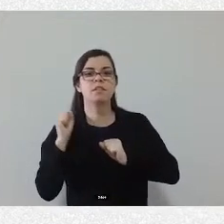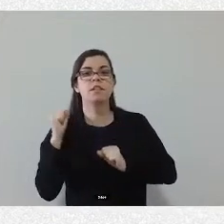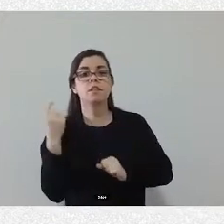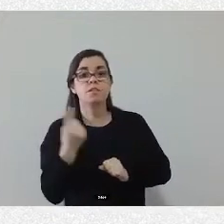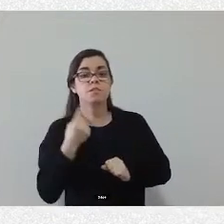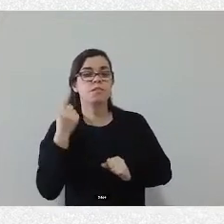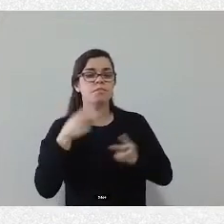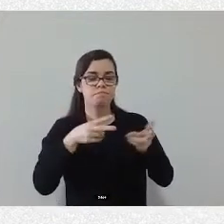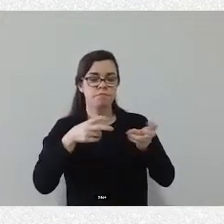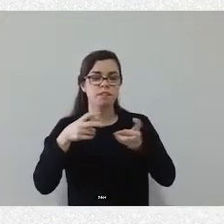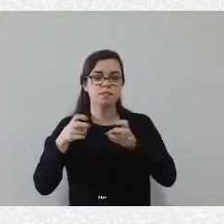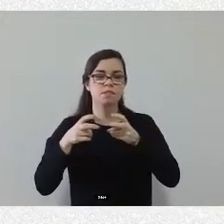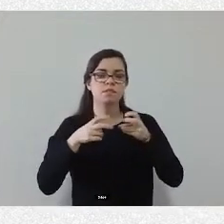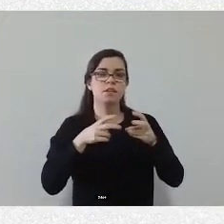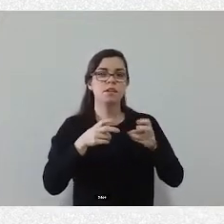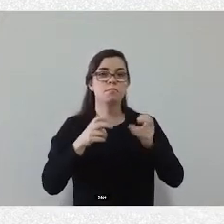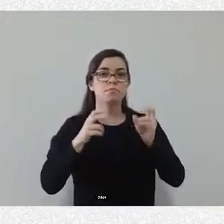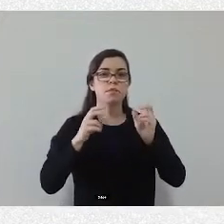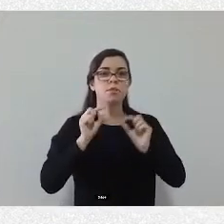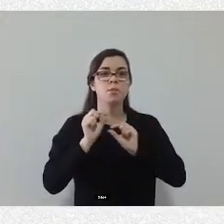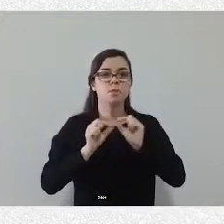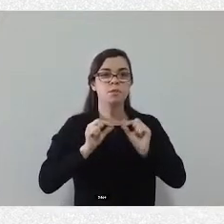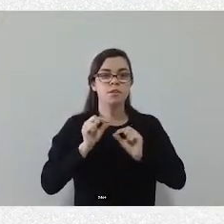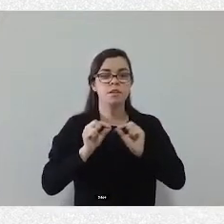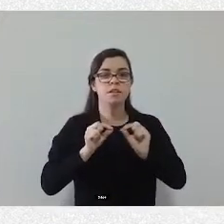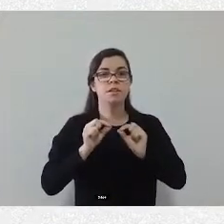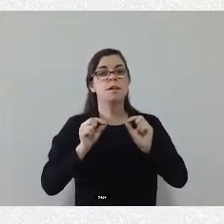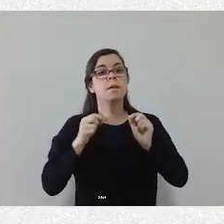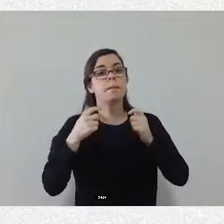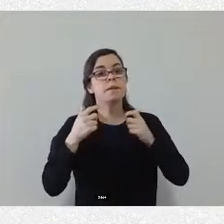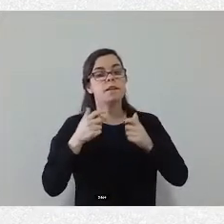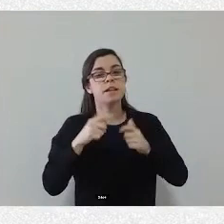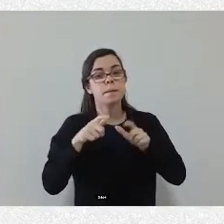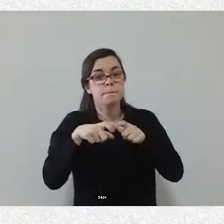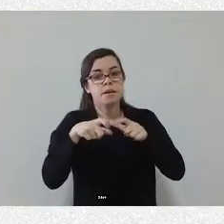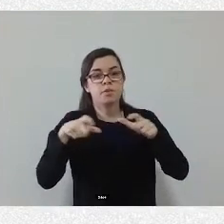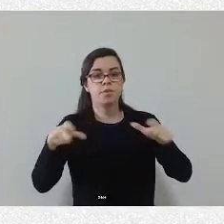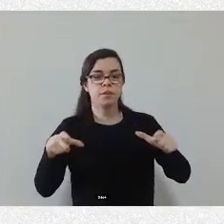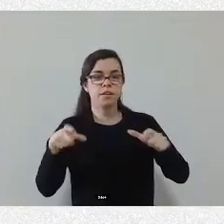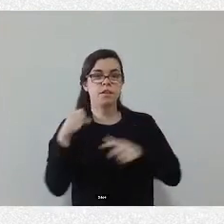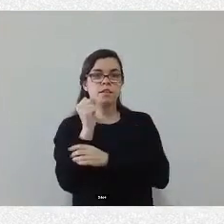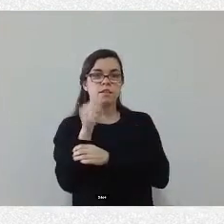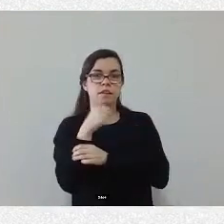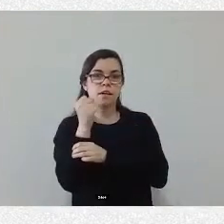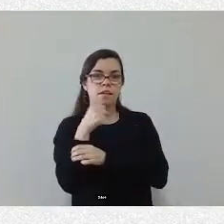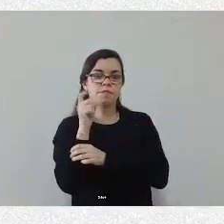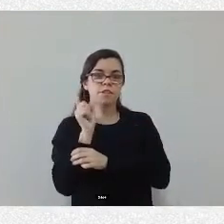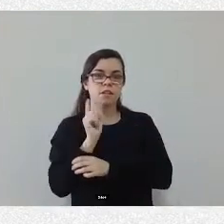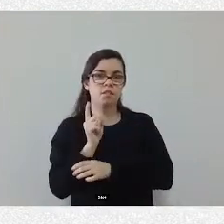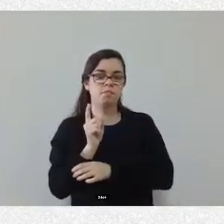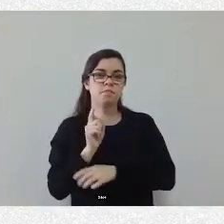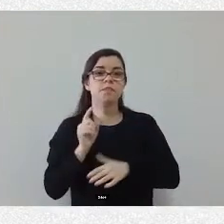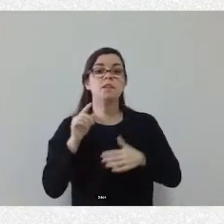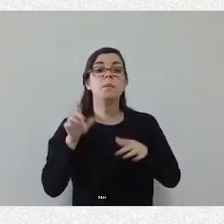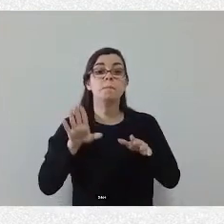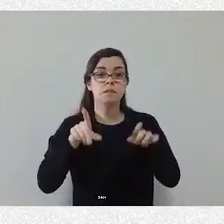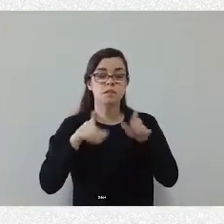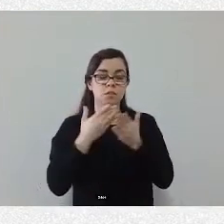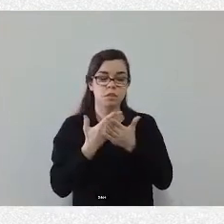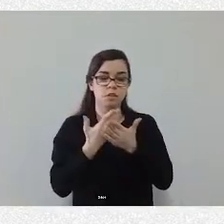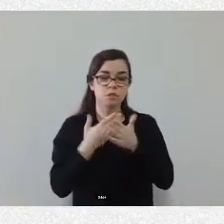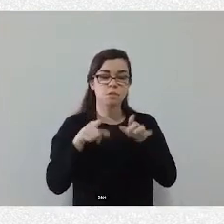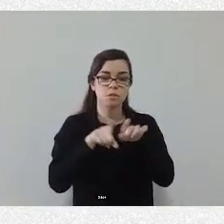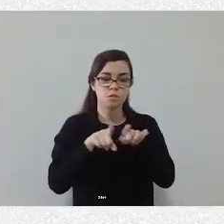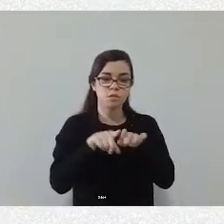casos, né, sejam, na sua maioria, casos não graves. Mas o estudo vai estar monitorando esses aspectos também, né, vai estar monitorando